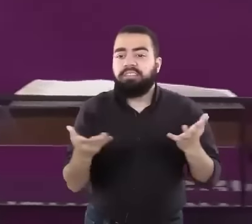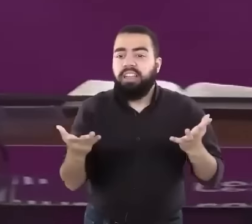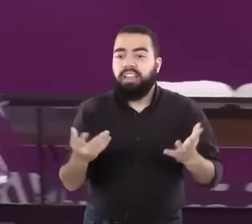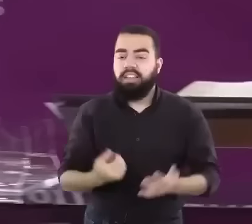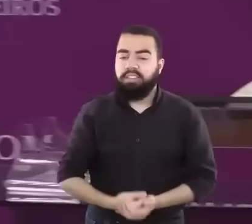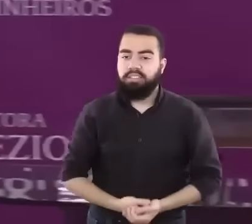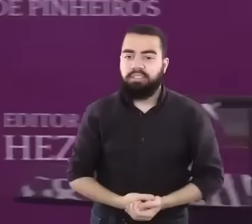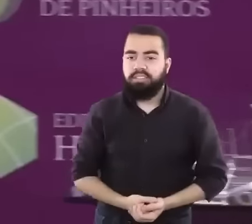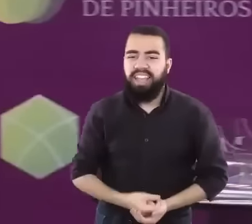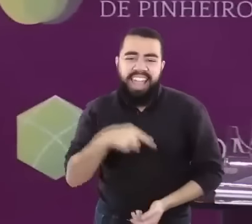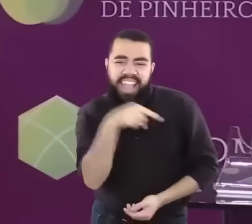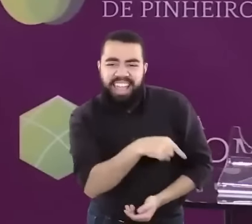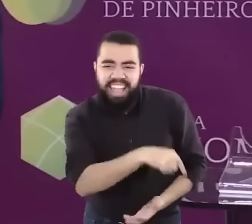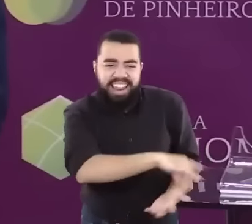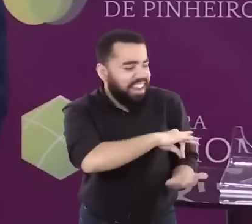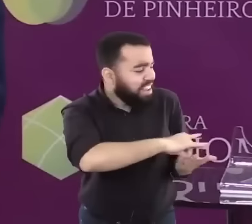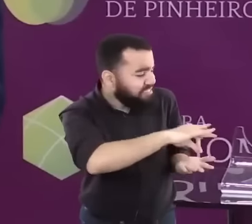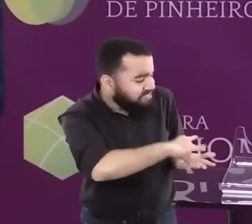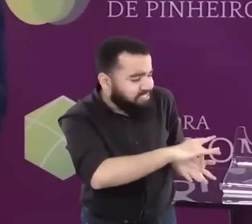desgraçado tá